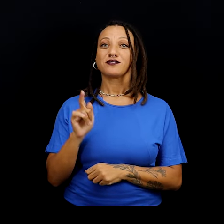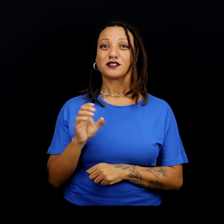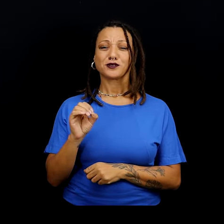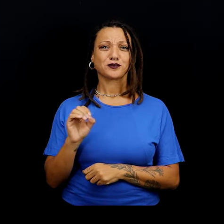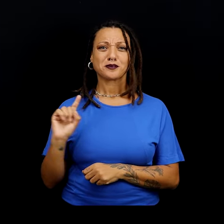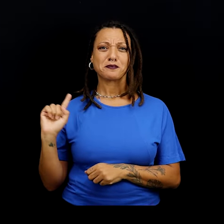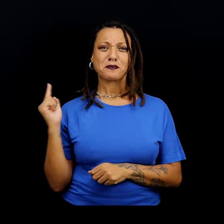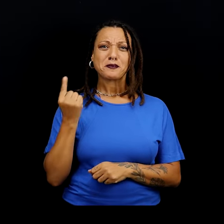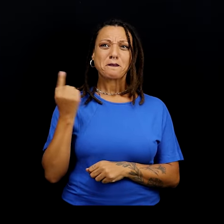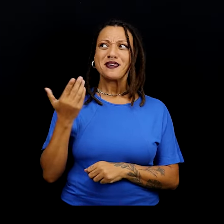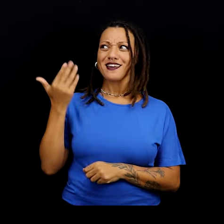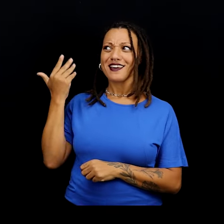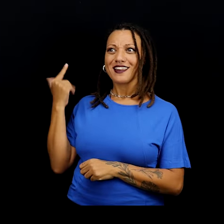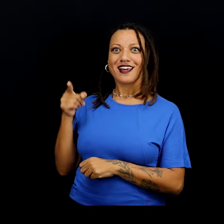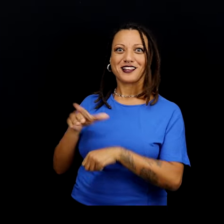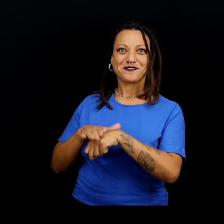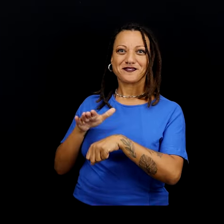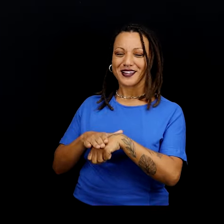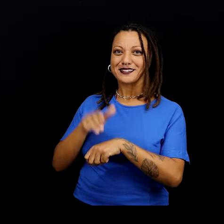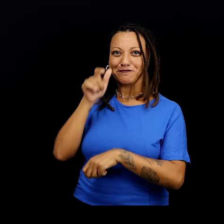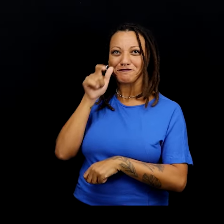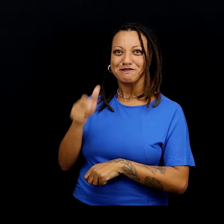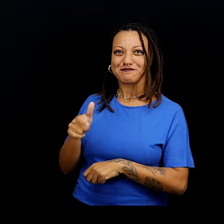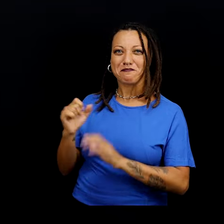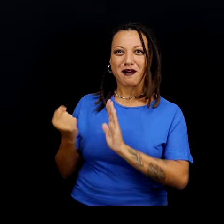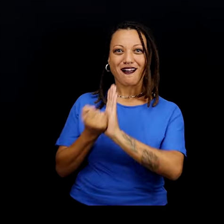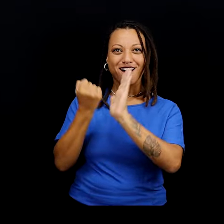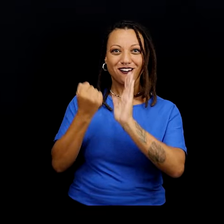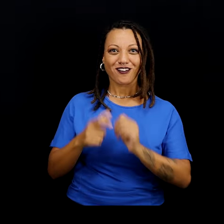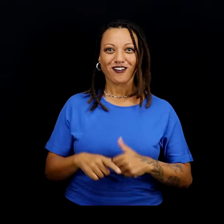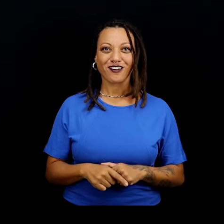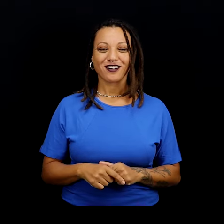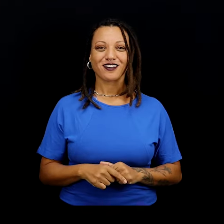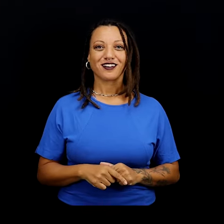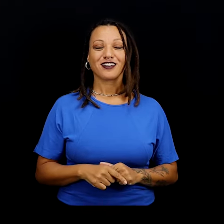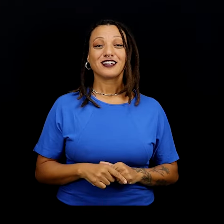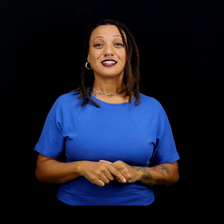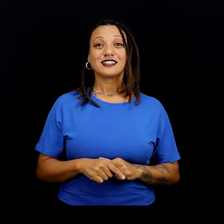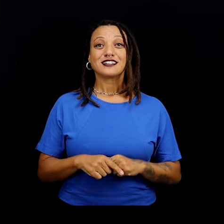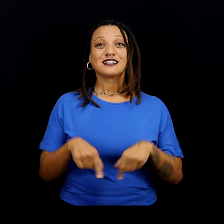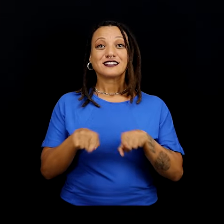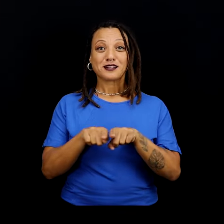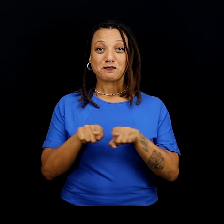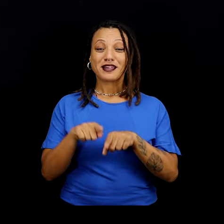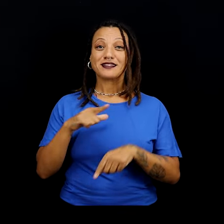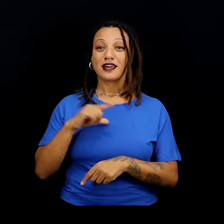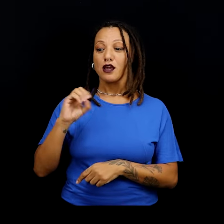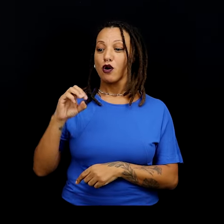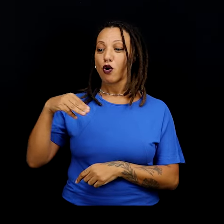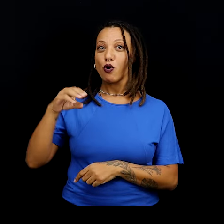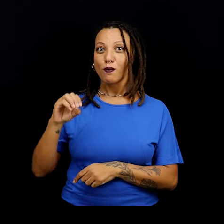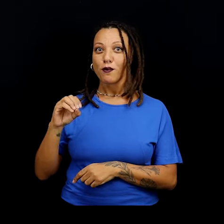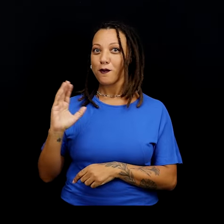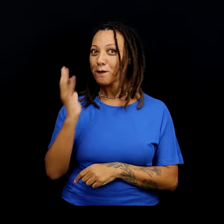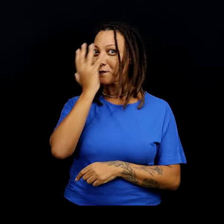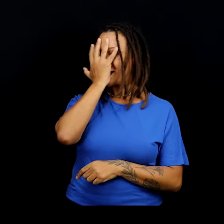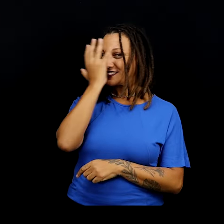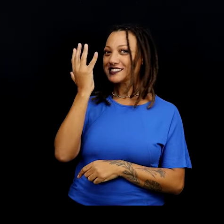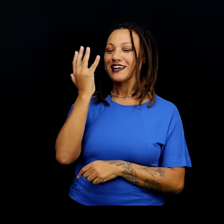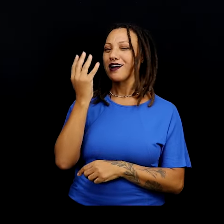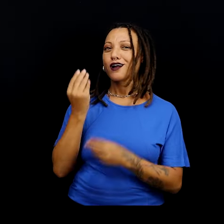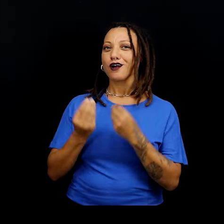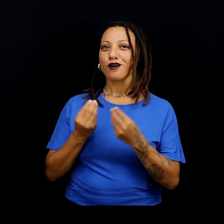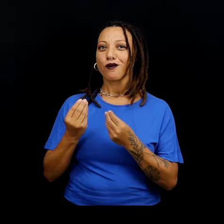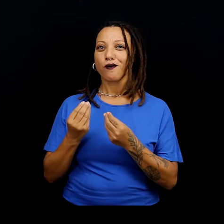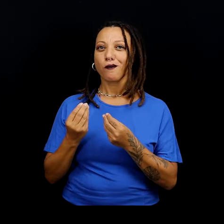primeiras obras que o Guto fez, uma obra emblemática também. E, além disso, tem a Homo Máscara. É uma